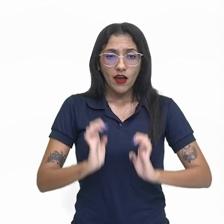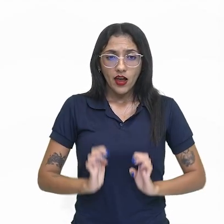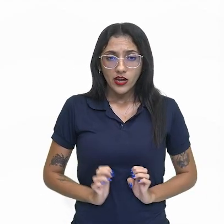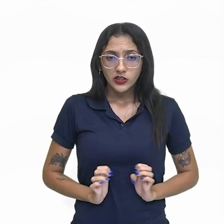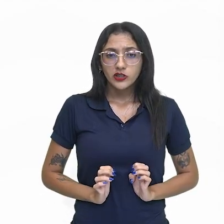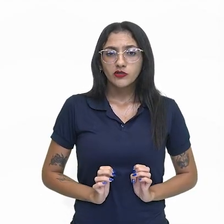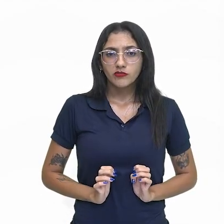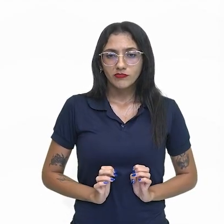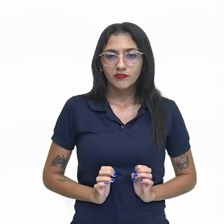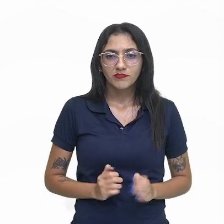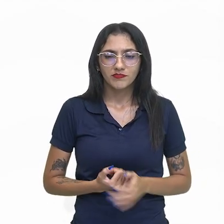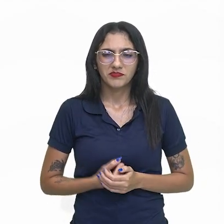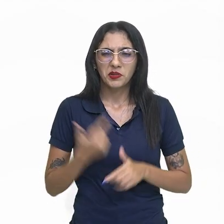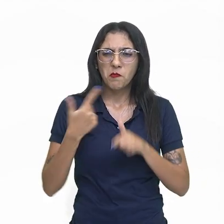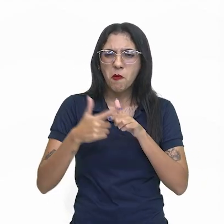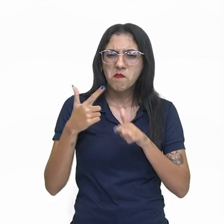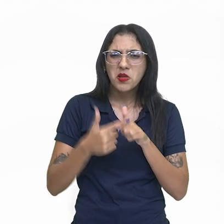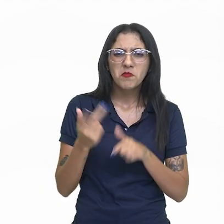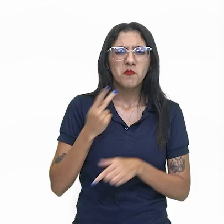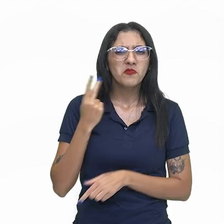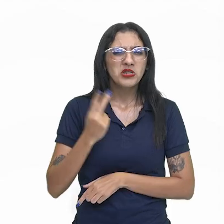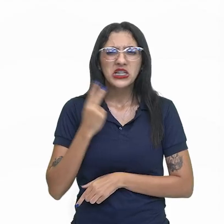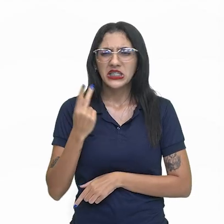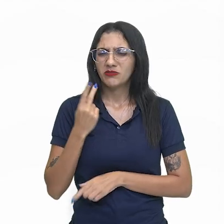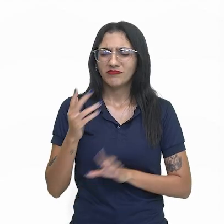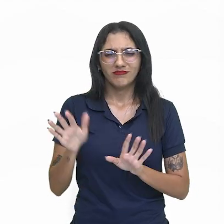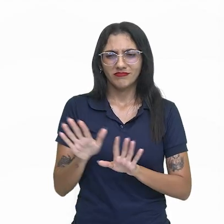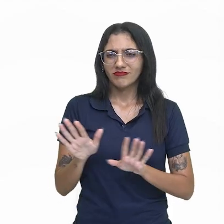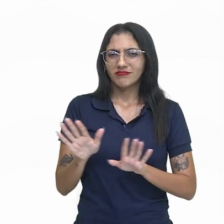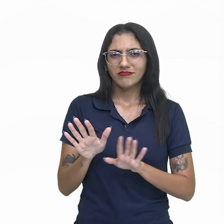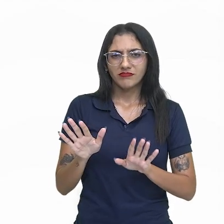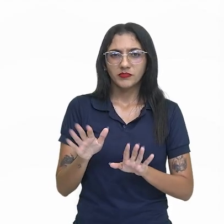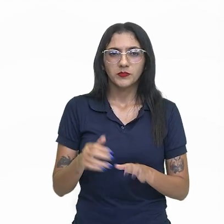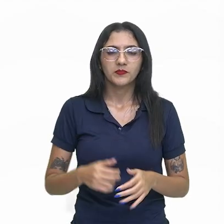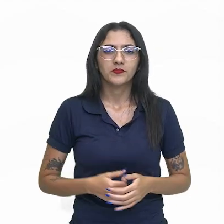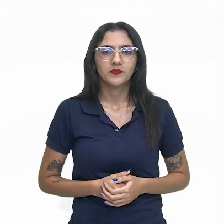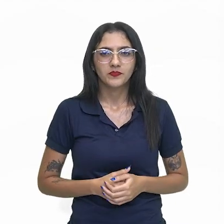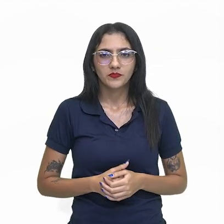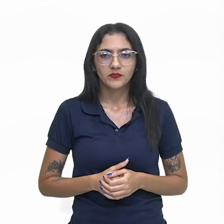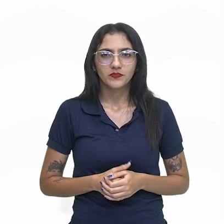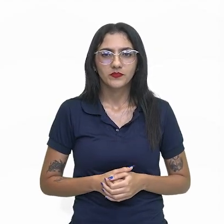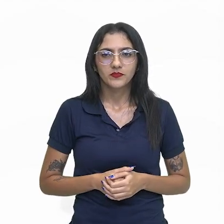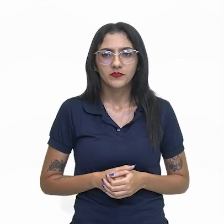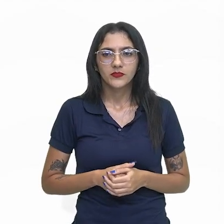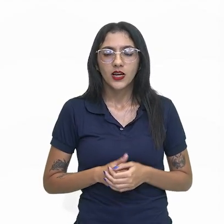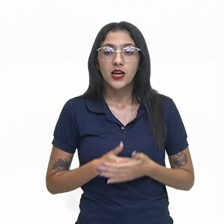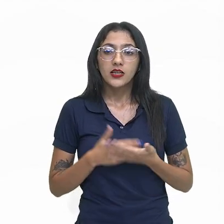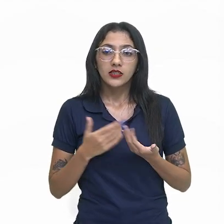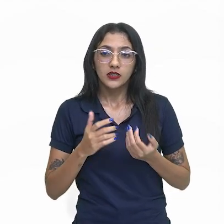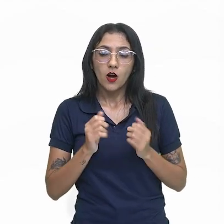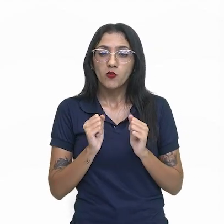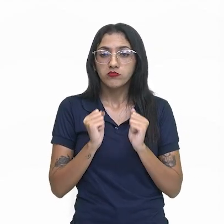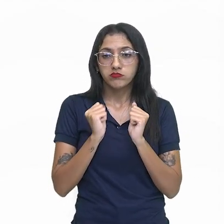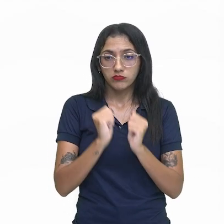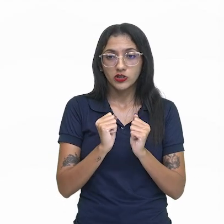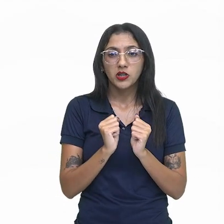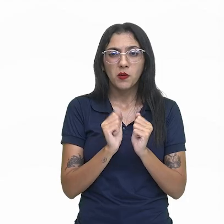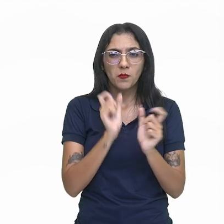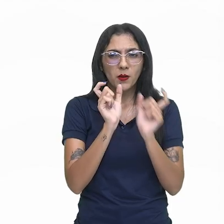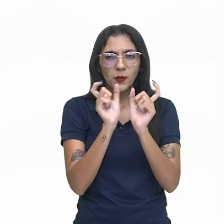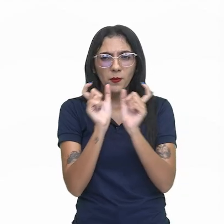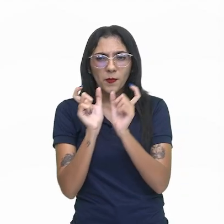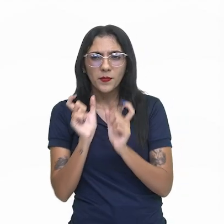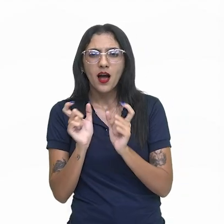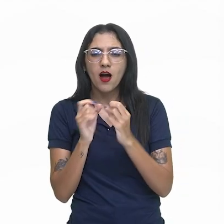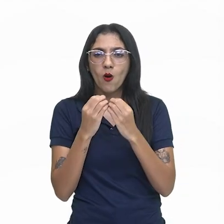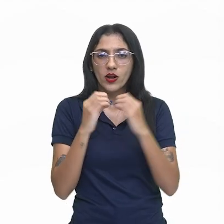honestos. Escândalos políticos não tem nada a ver. Então, a gente poderia muito bem ter colocado ali, entre todas essas orações,